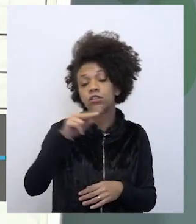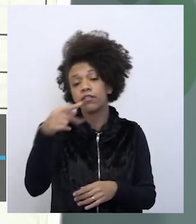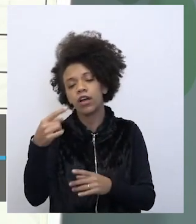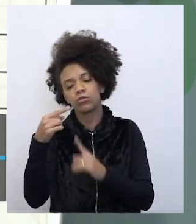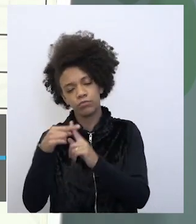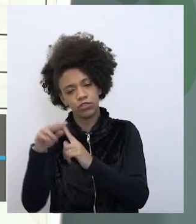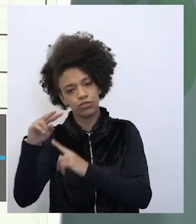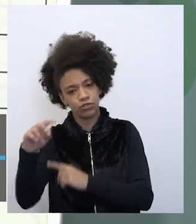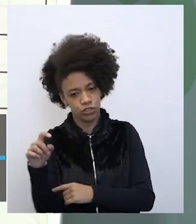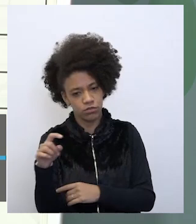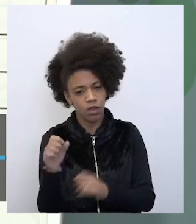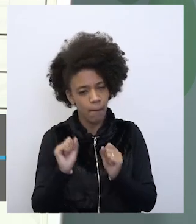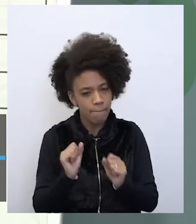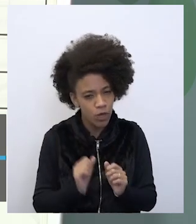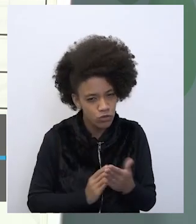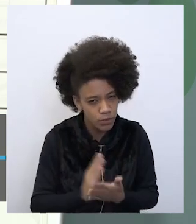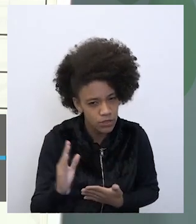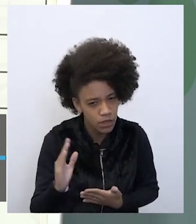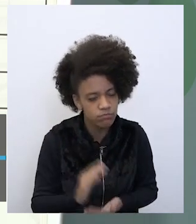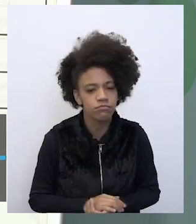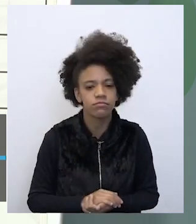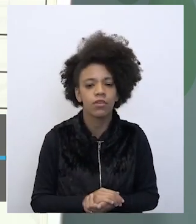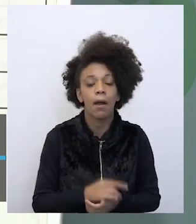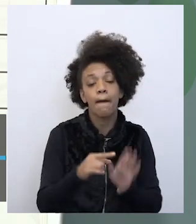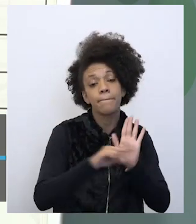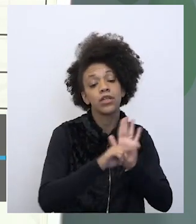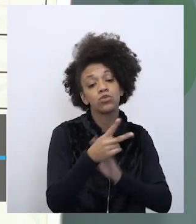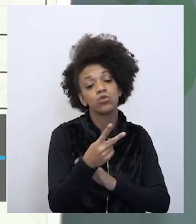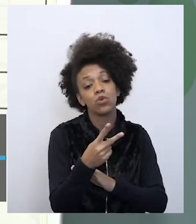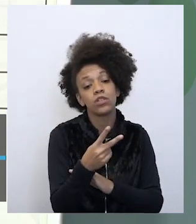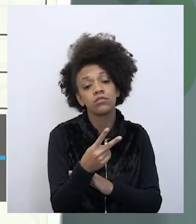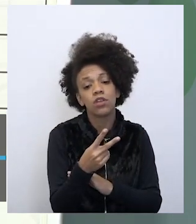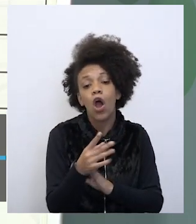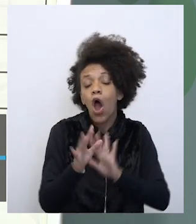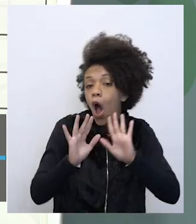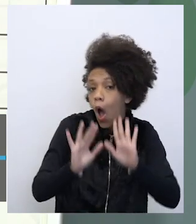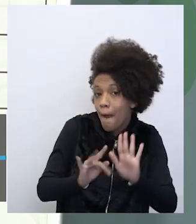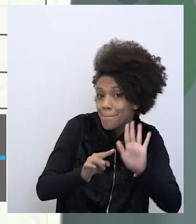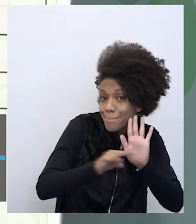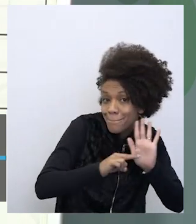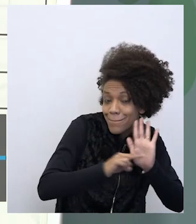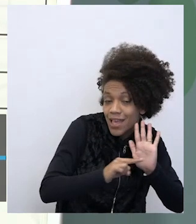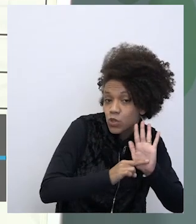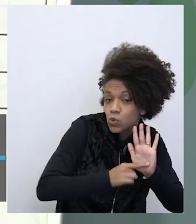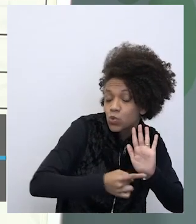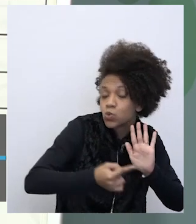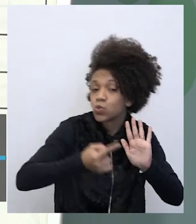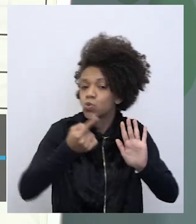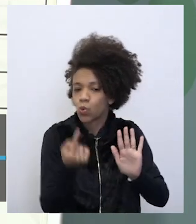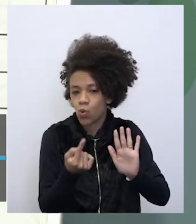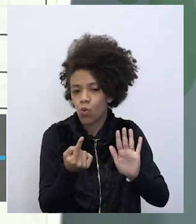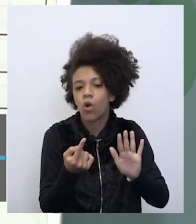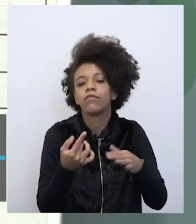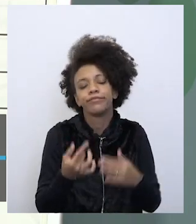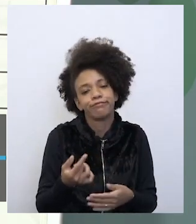x. Podemos começar? Então, vamos lá. Menos 2 que multiplica. Olha, como o meu número é menos 1, é negativo, eu sou